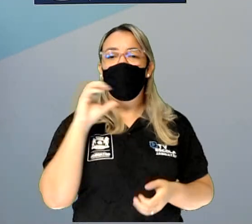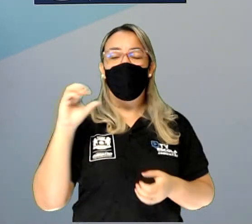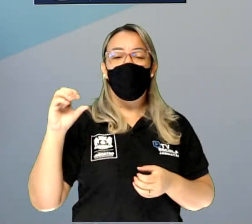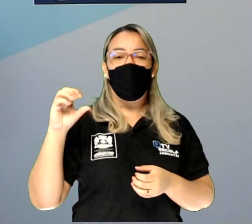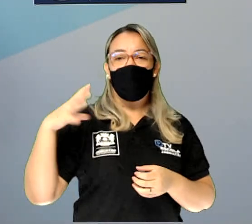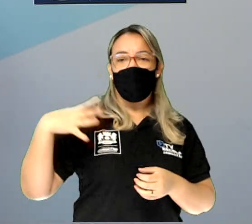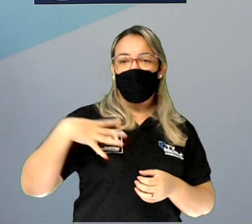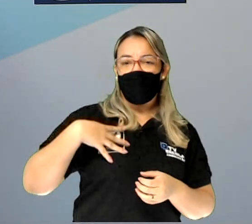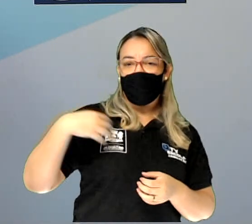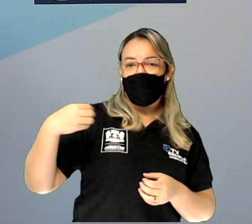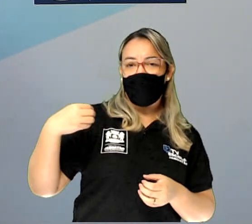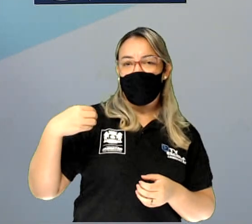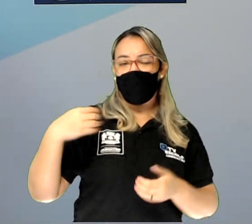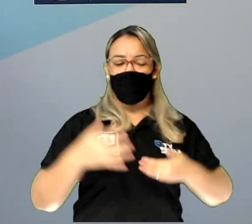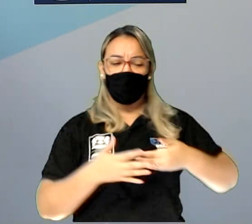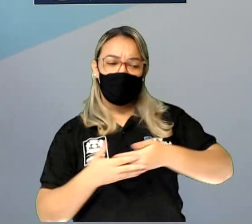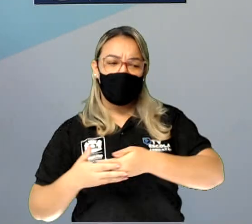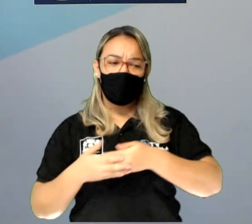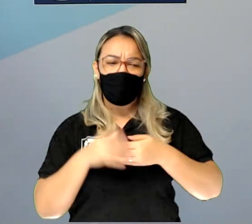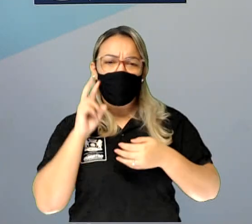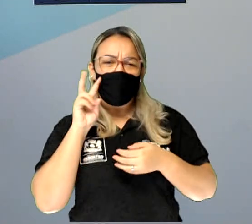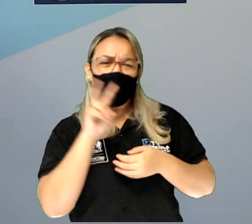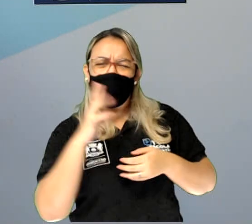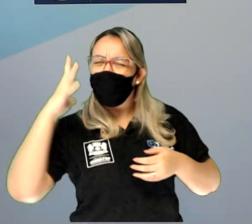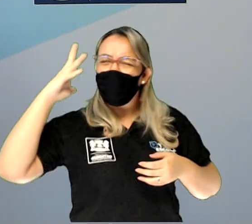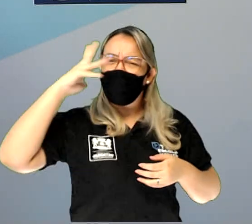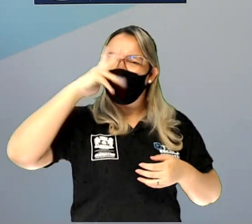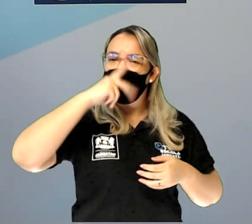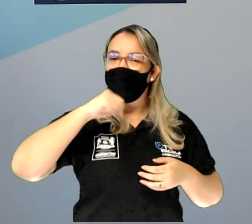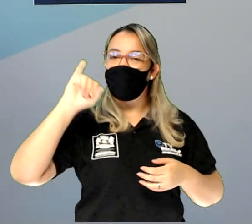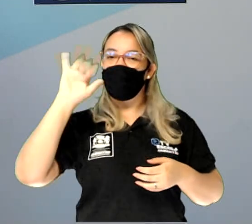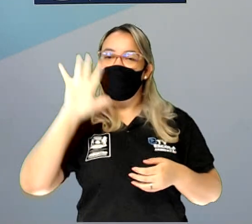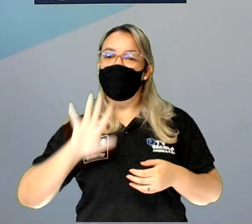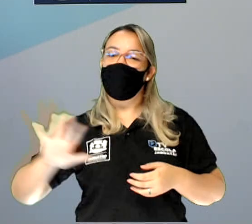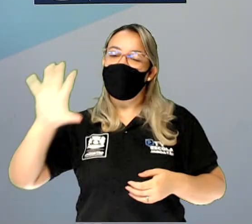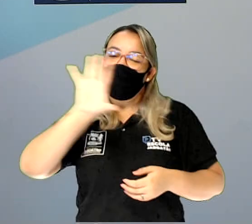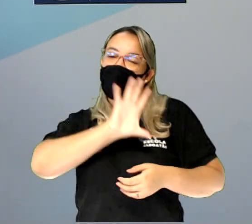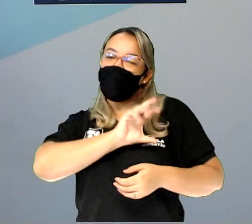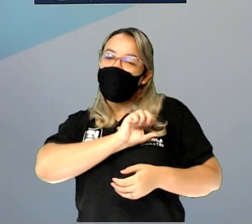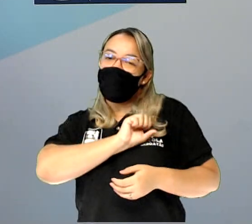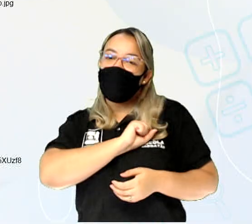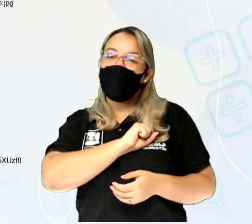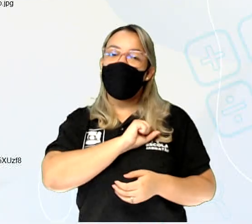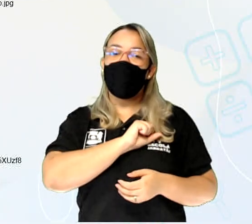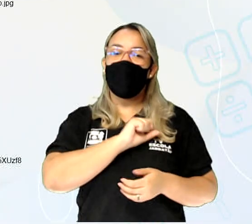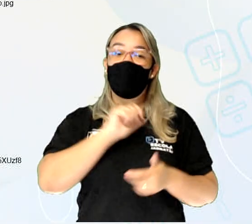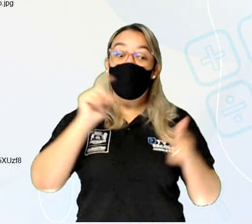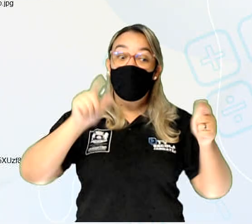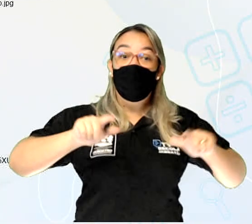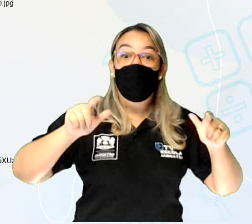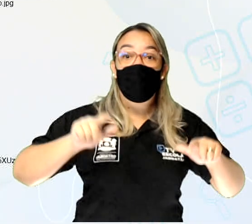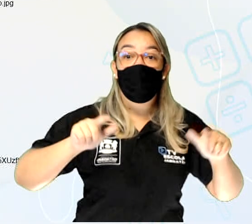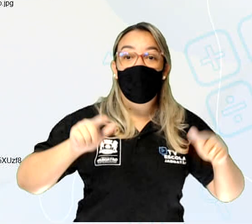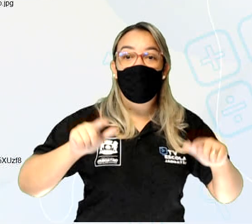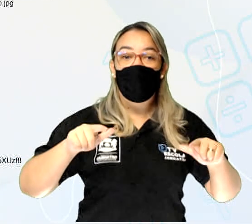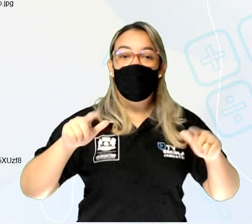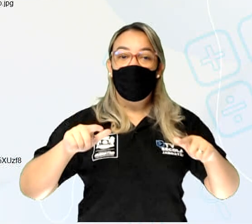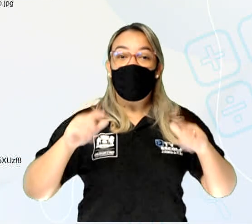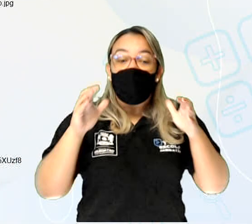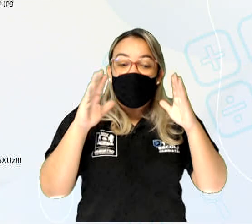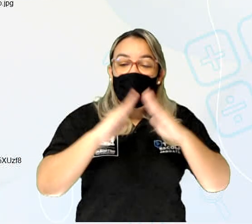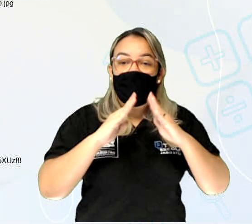seu filhotinho. Que cena mais linda, que cena amorosa. E onde foi que o esquilo foi fazer o seu